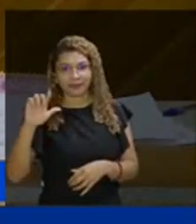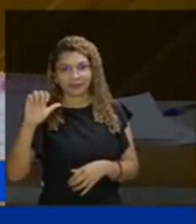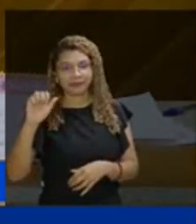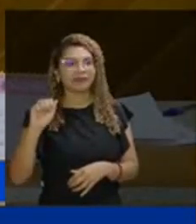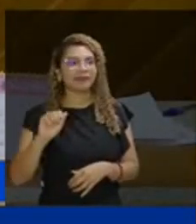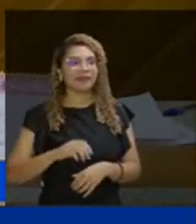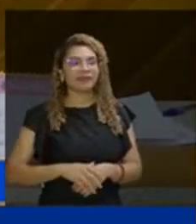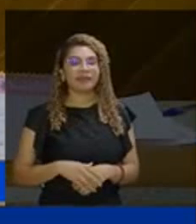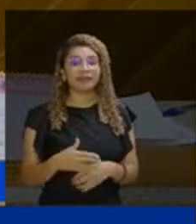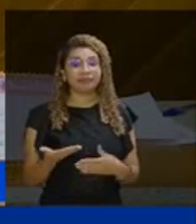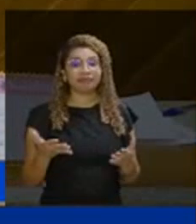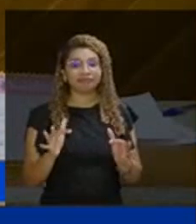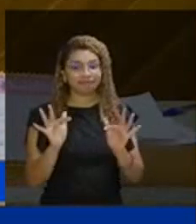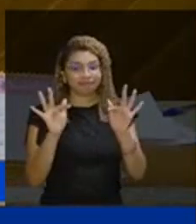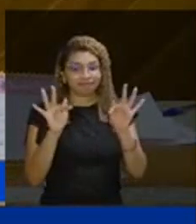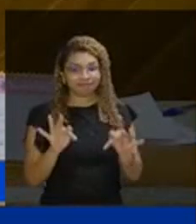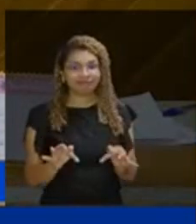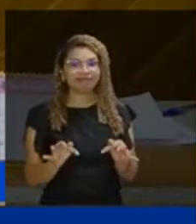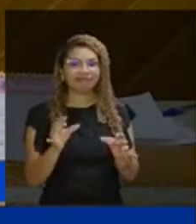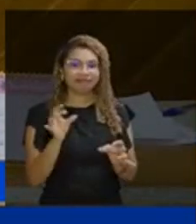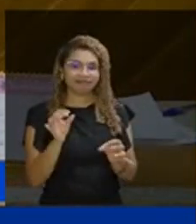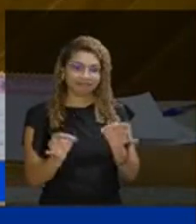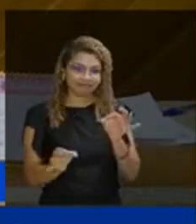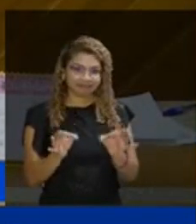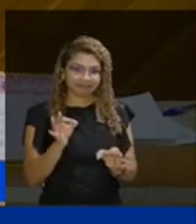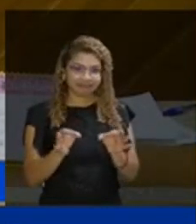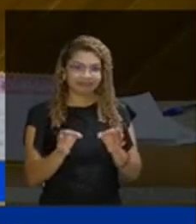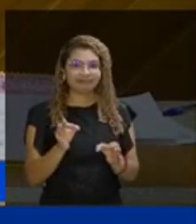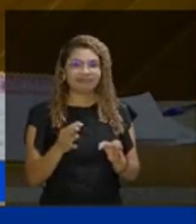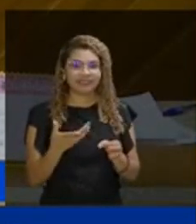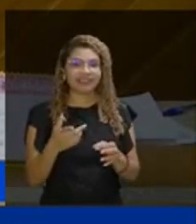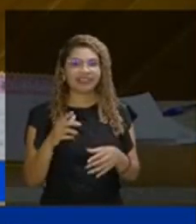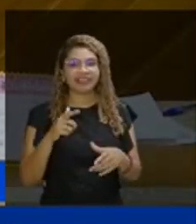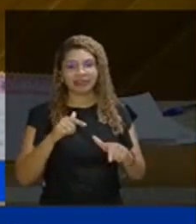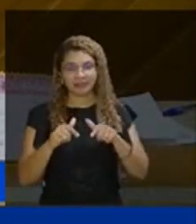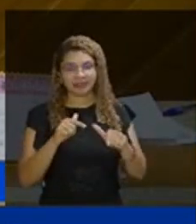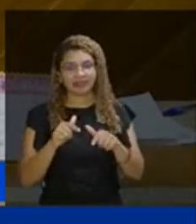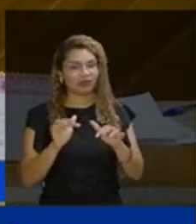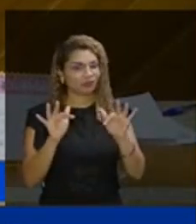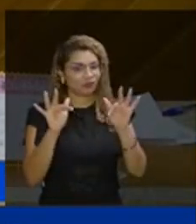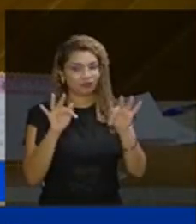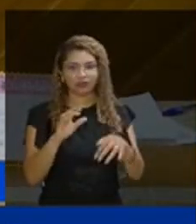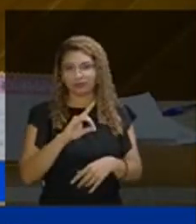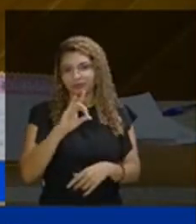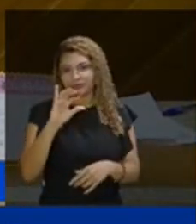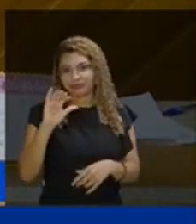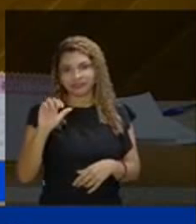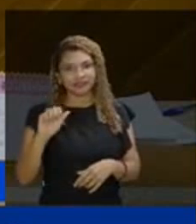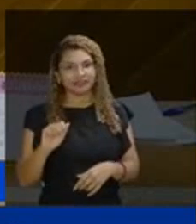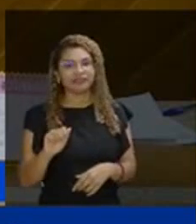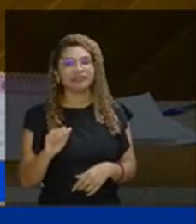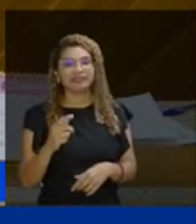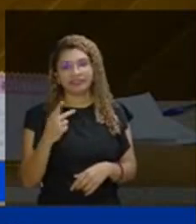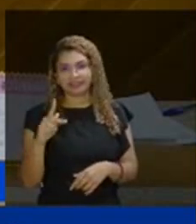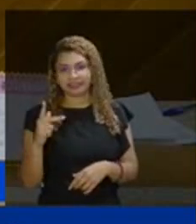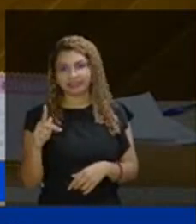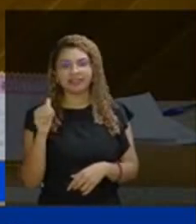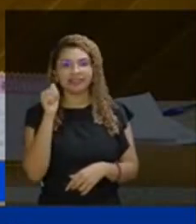desse mandato da doutora Paola, e eu quero aqui registrar, na condição de